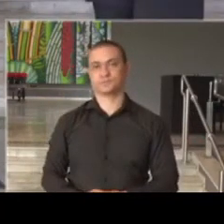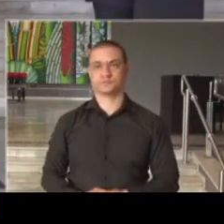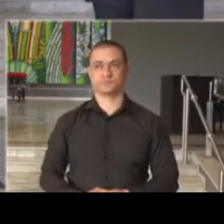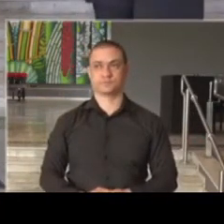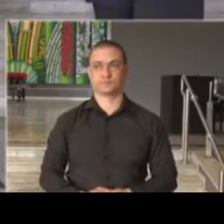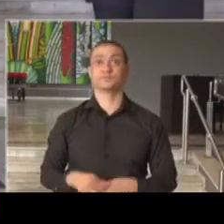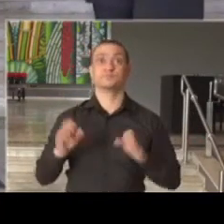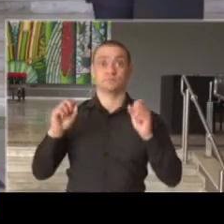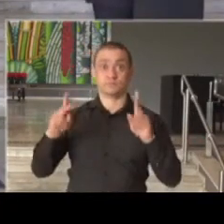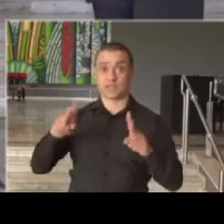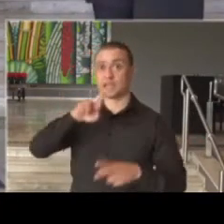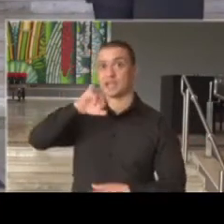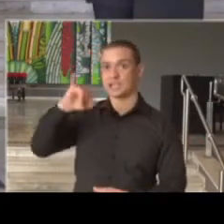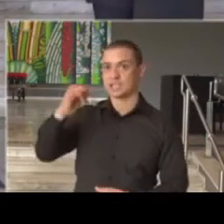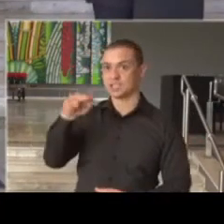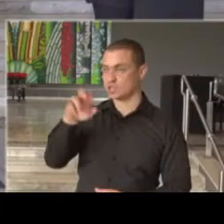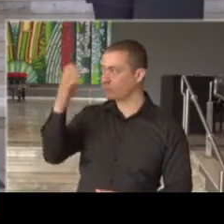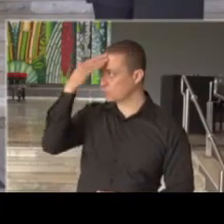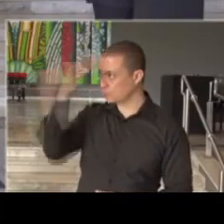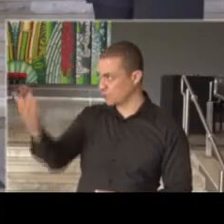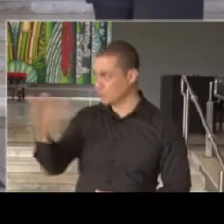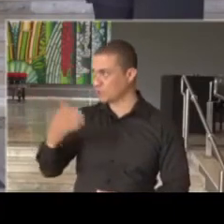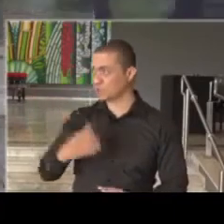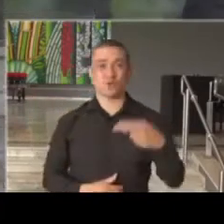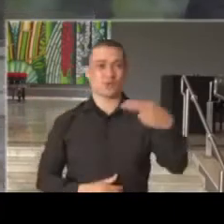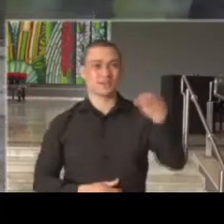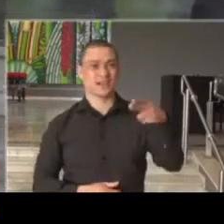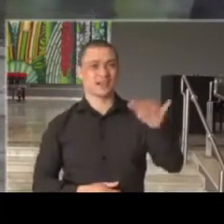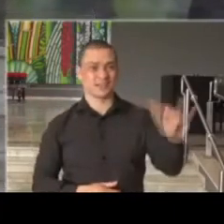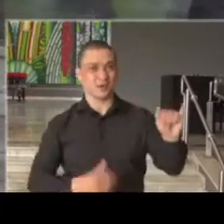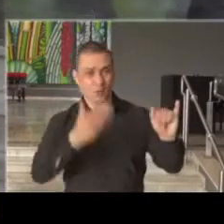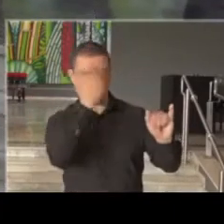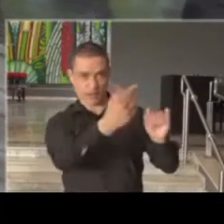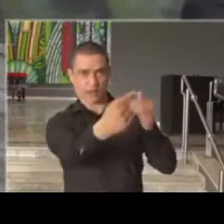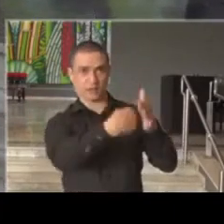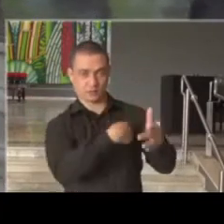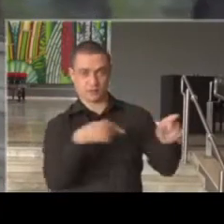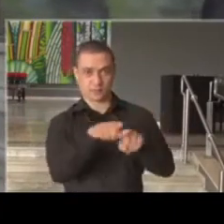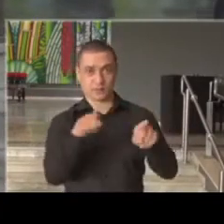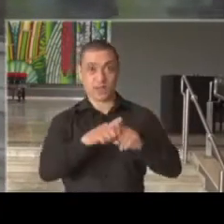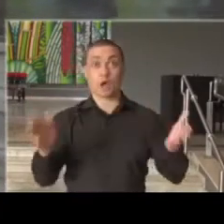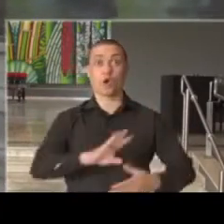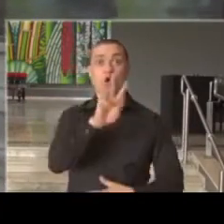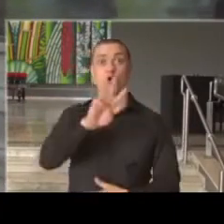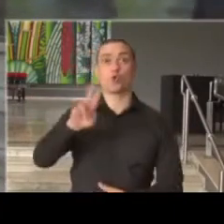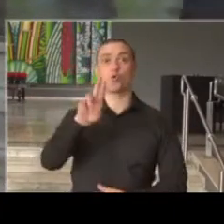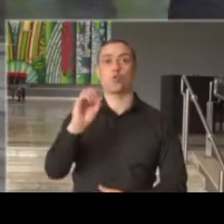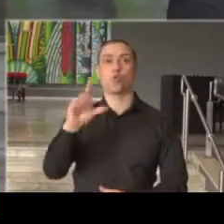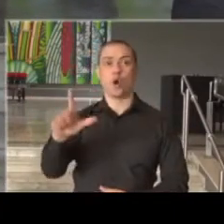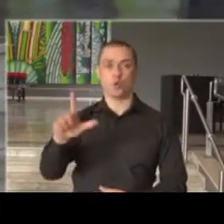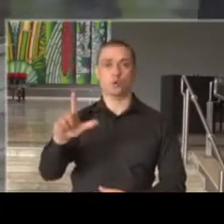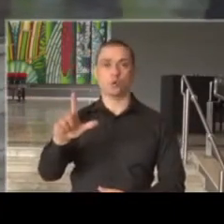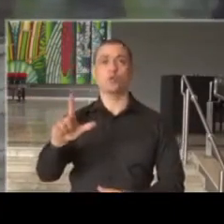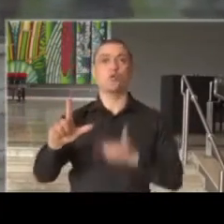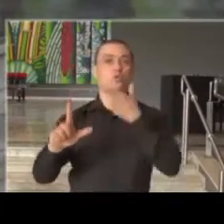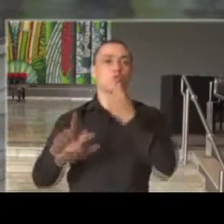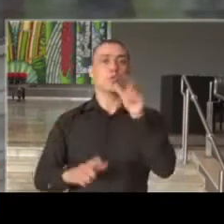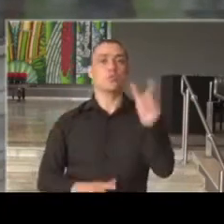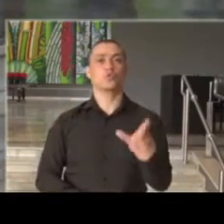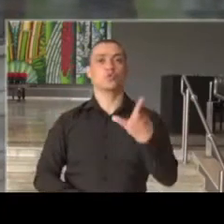Muito bem. Regiane, muito obrigado. Nani, obrigado pela sua pergunta. Vamos agora para o Portal UOL com o Lucas